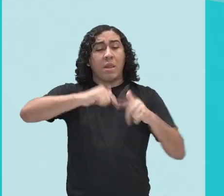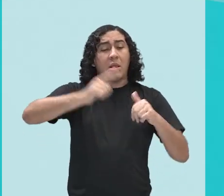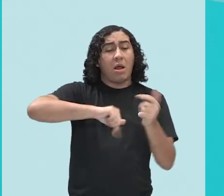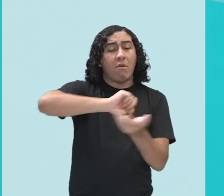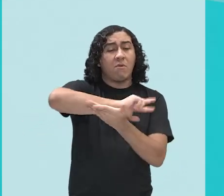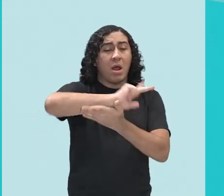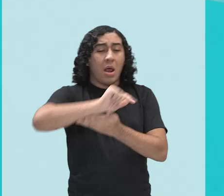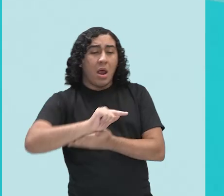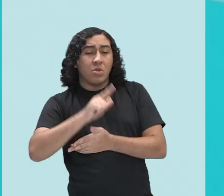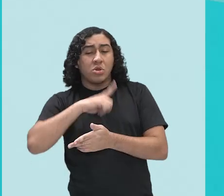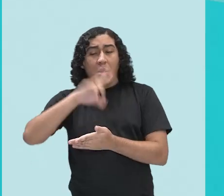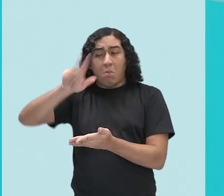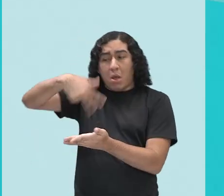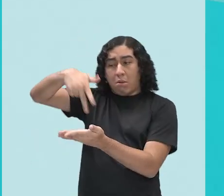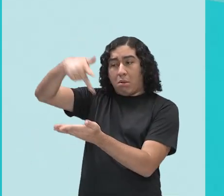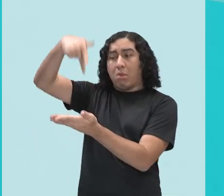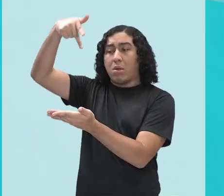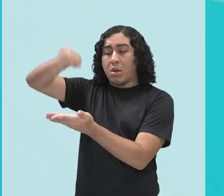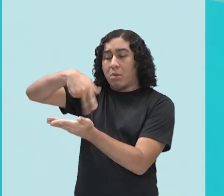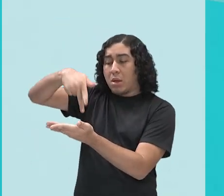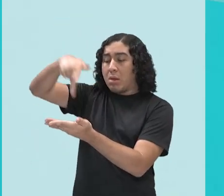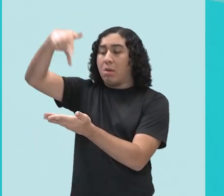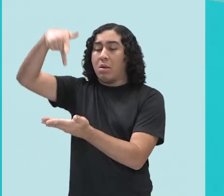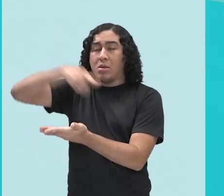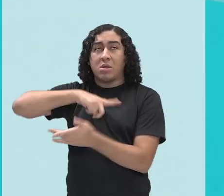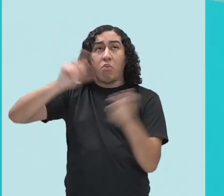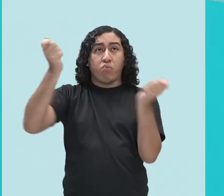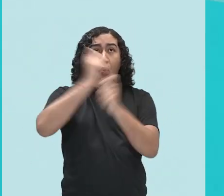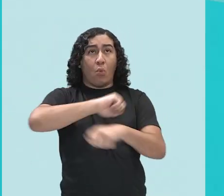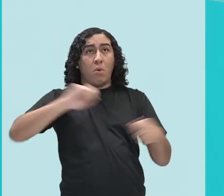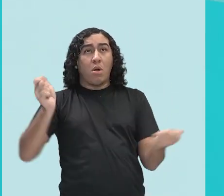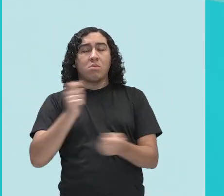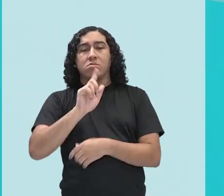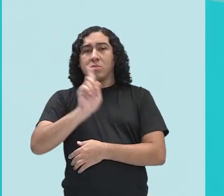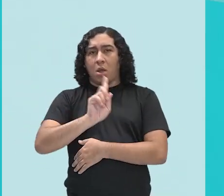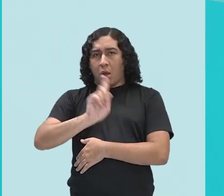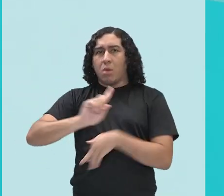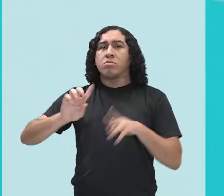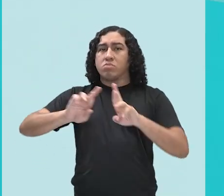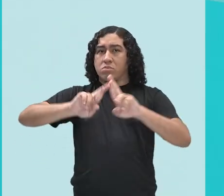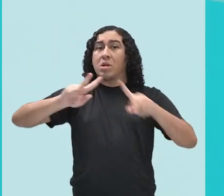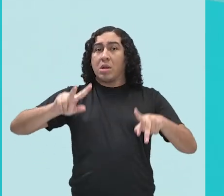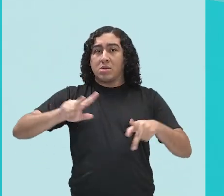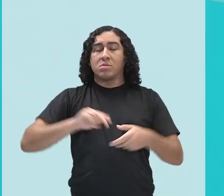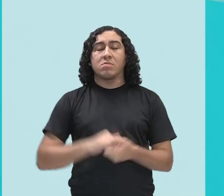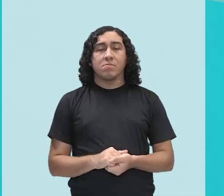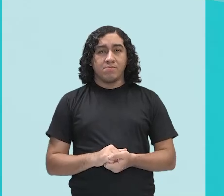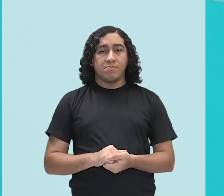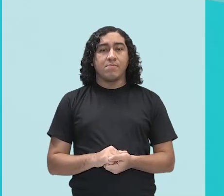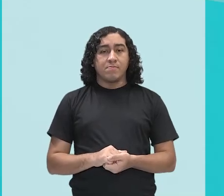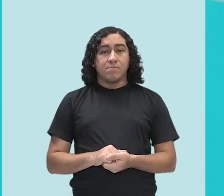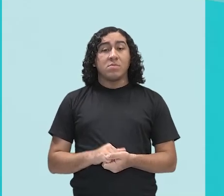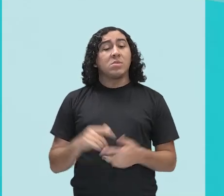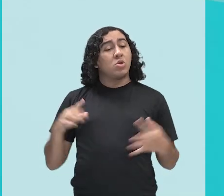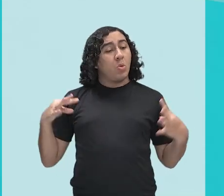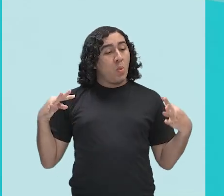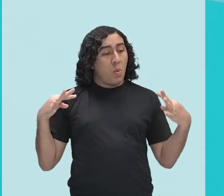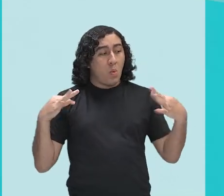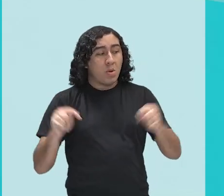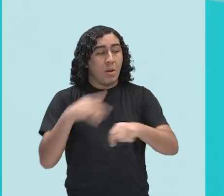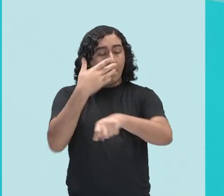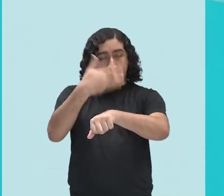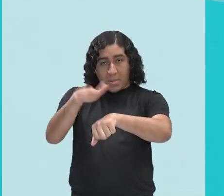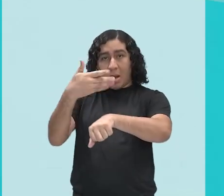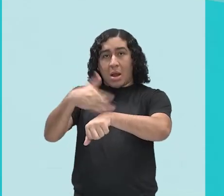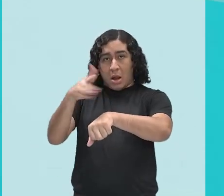fazendo aquelas piruetas, fazendo aquelas acrobacias, não é só isso não, tá bom? É toda forma de exercício físico